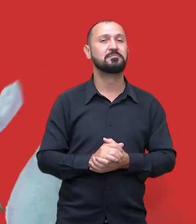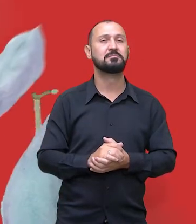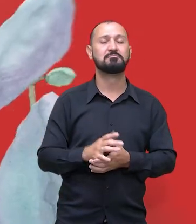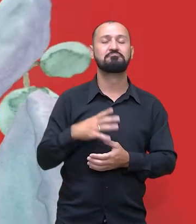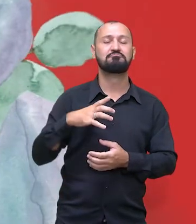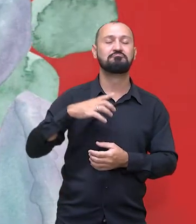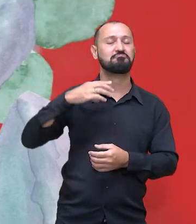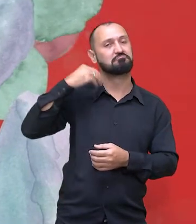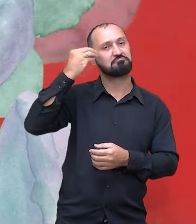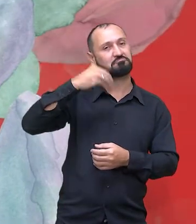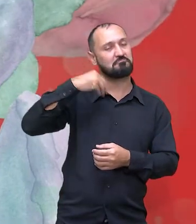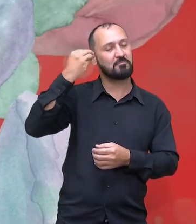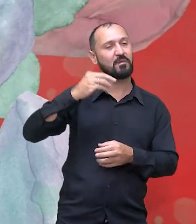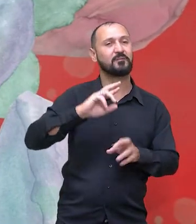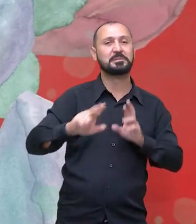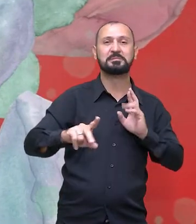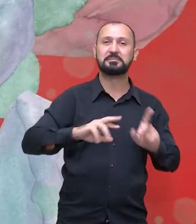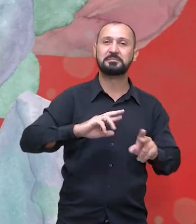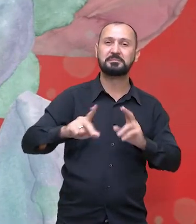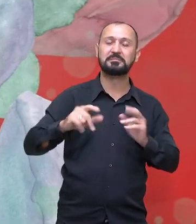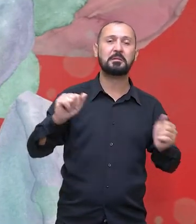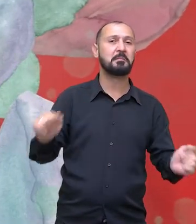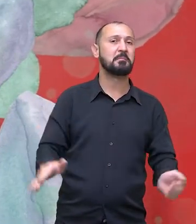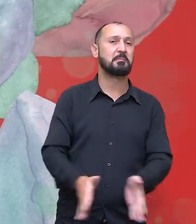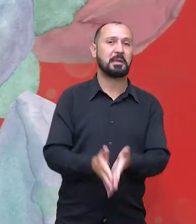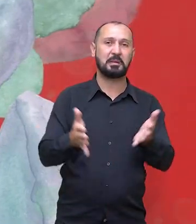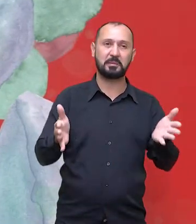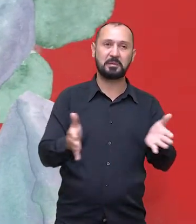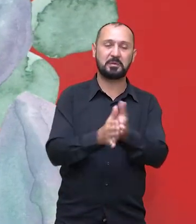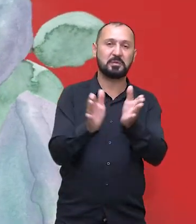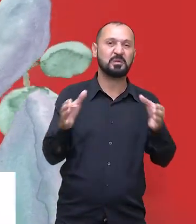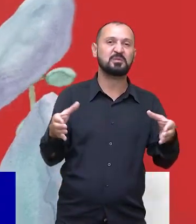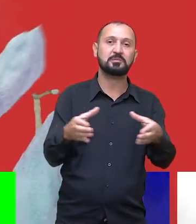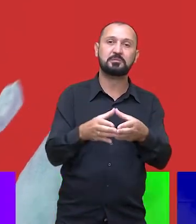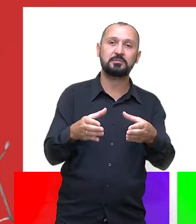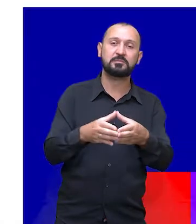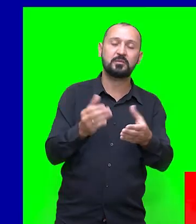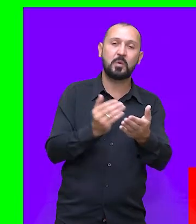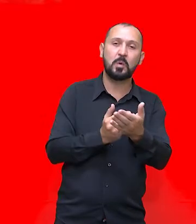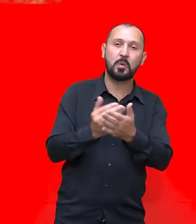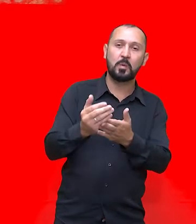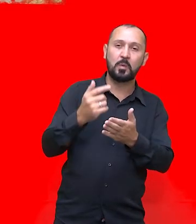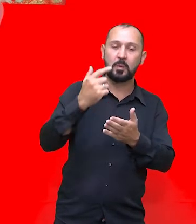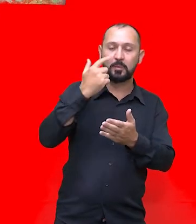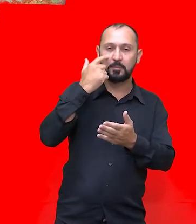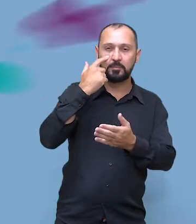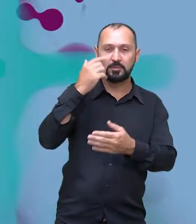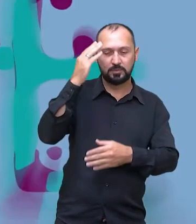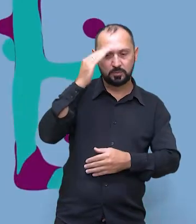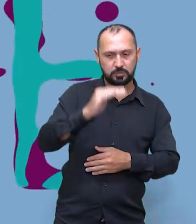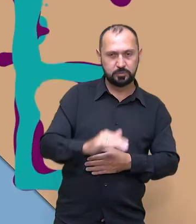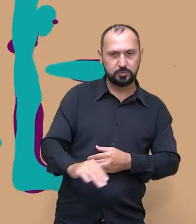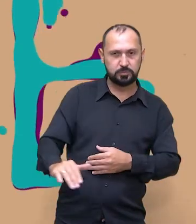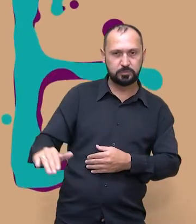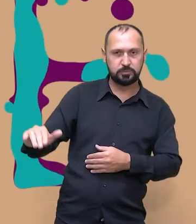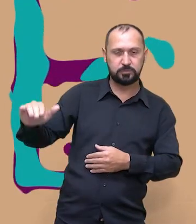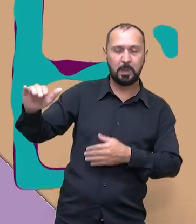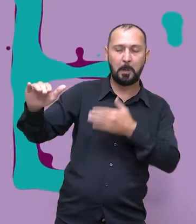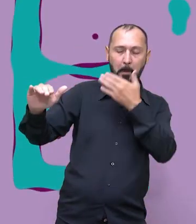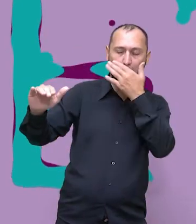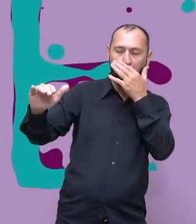já vivenciei experiências maravilhosas na Ginga, de onde desde a minha adolescência